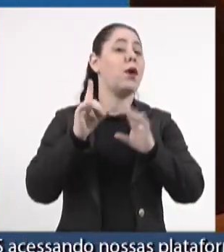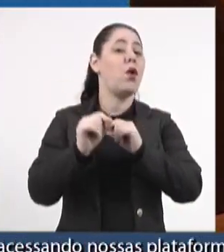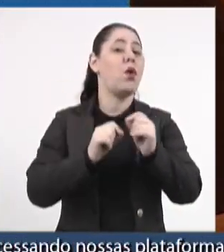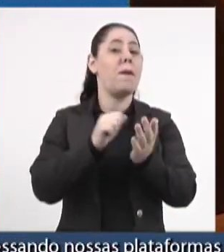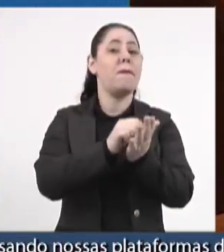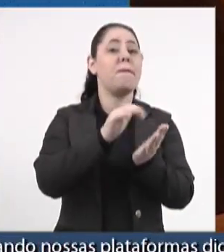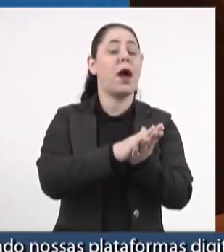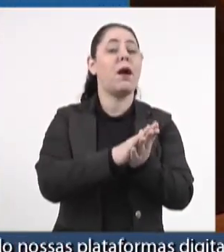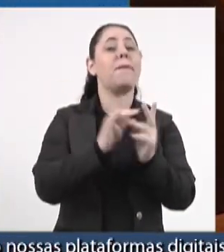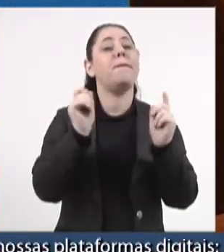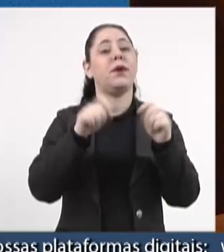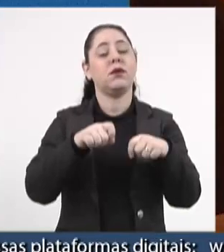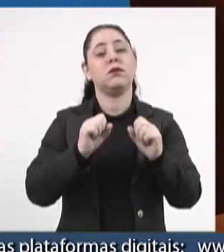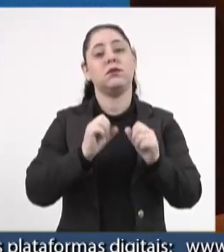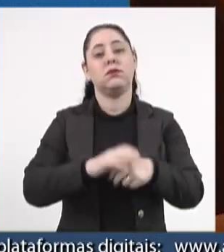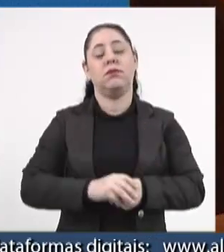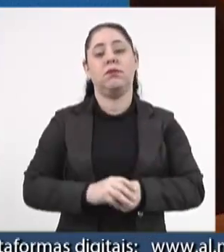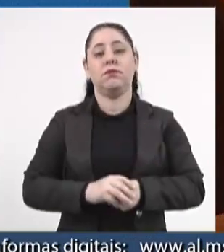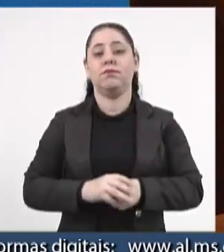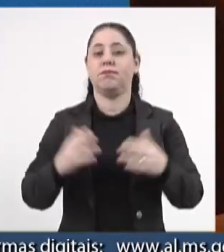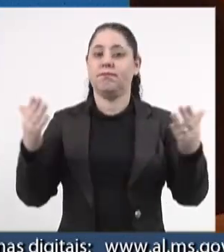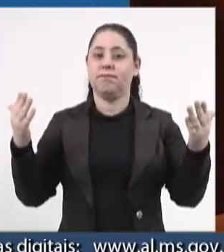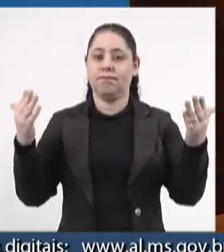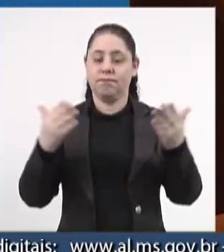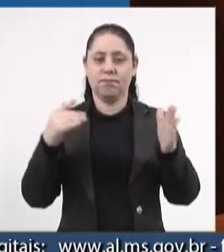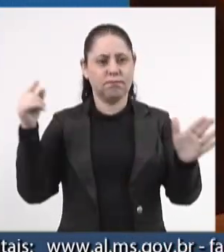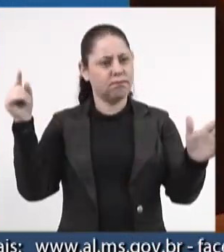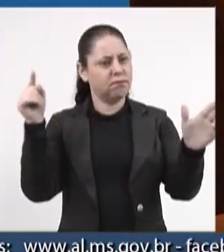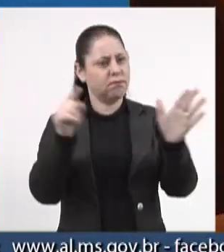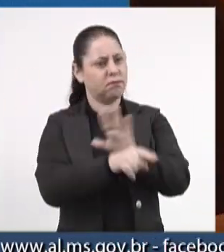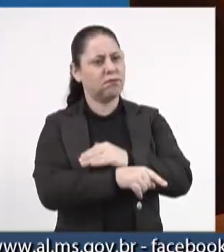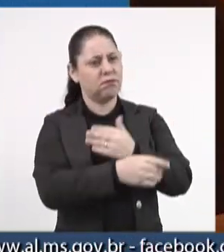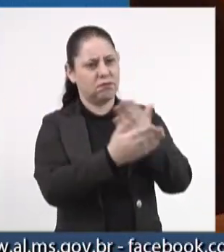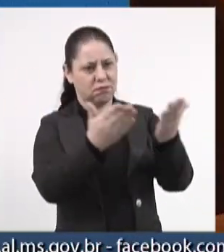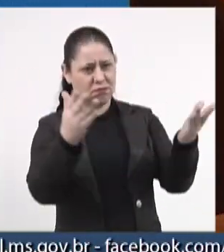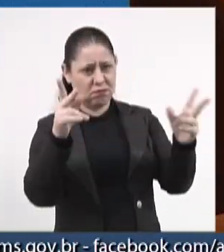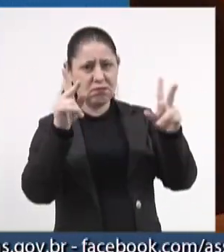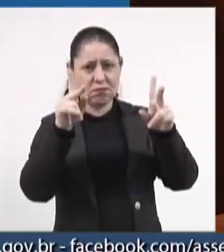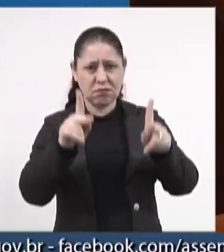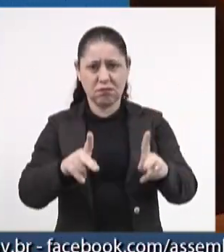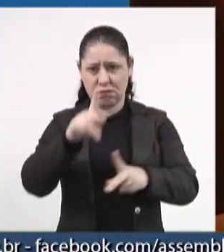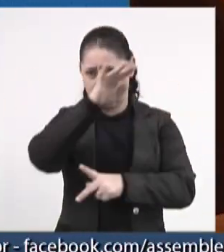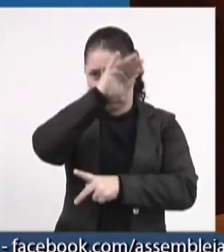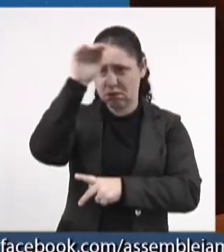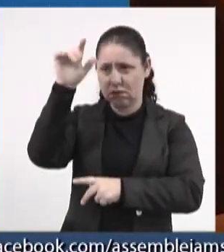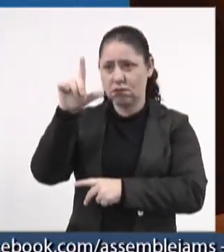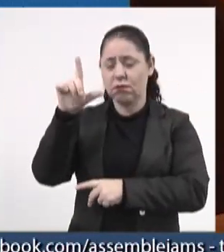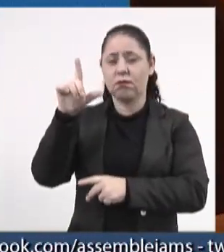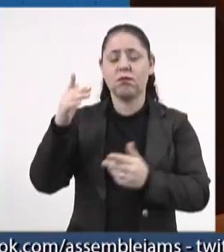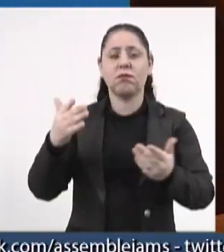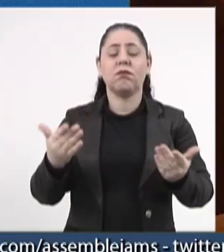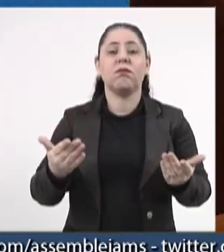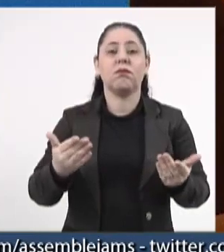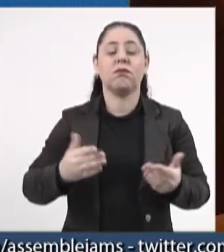de indenizar. Agora eu quero perguntar à população do estado de Mato Grosso do